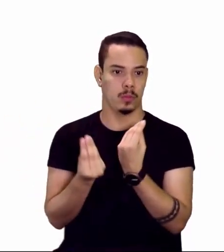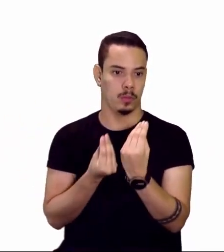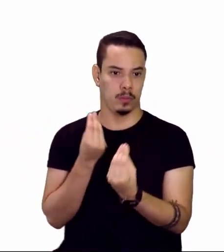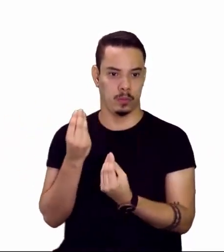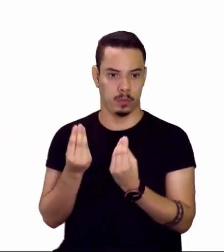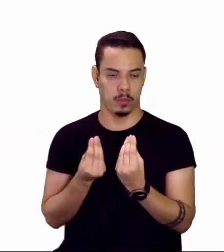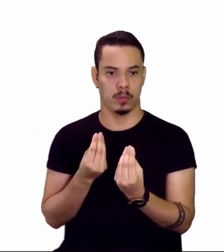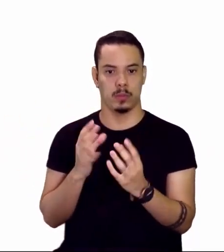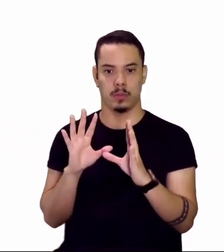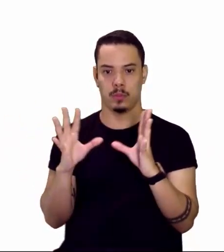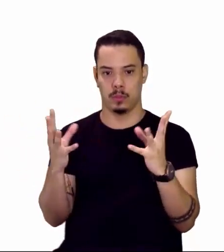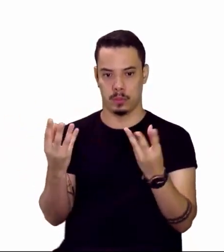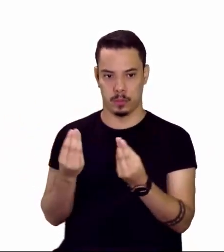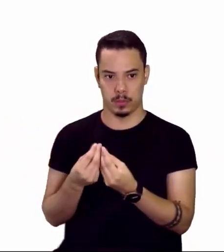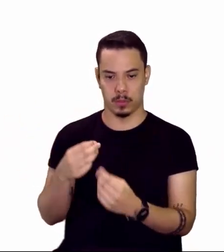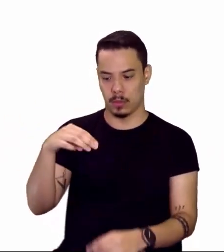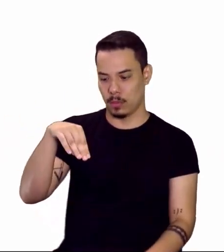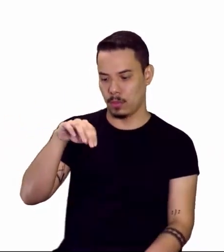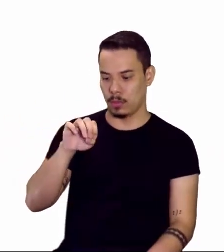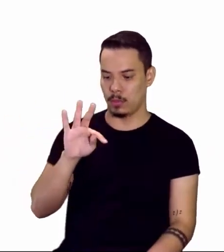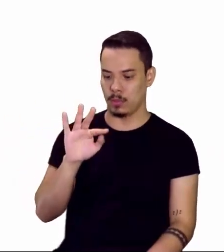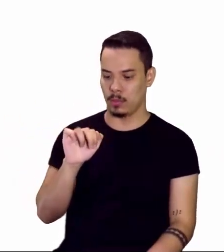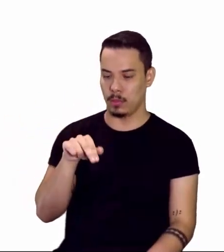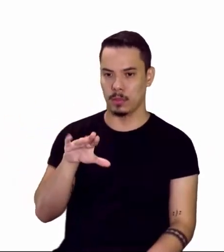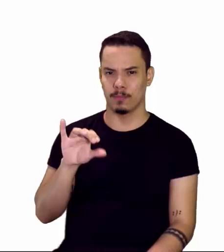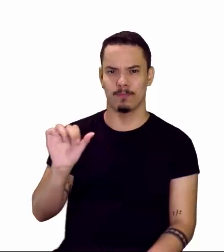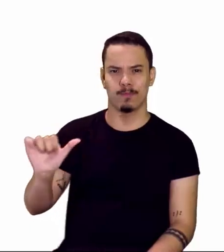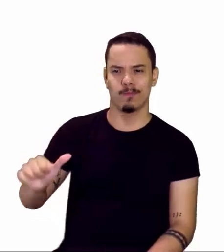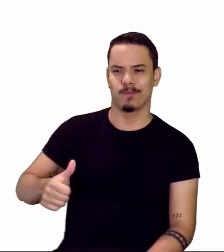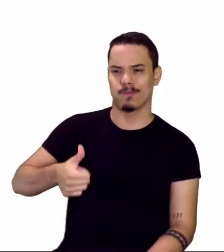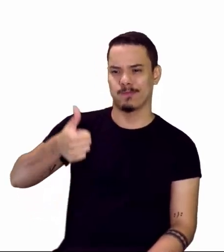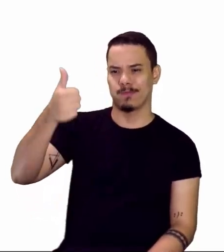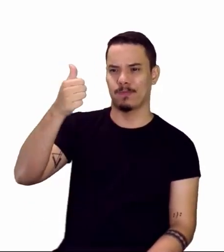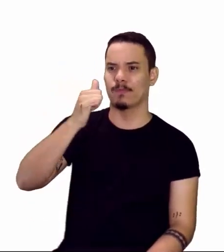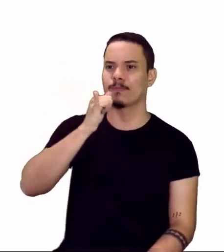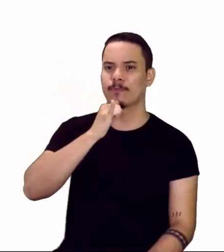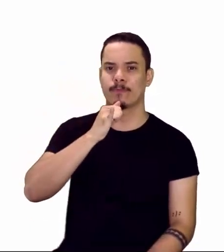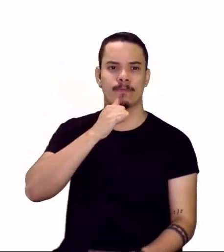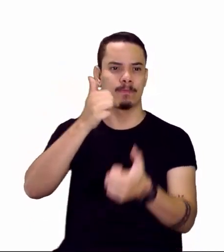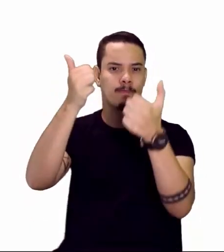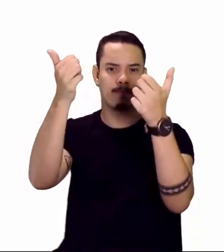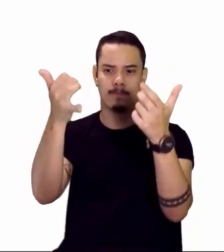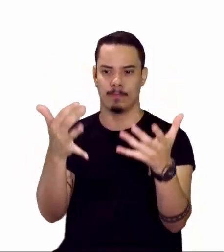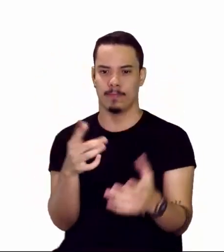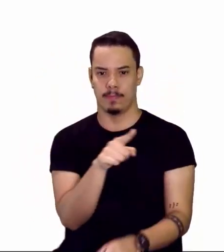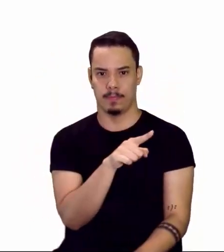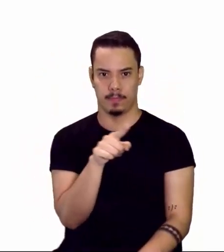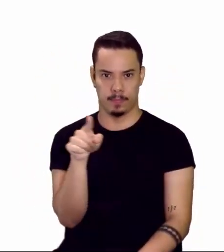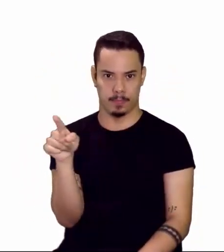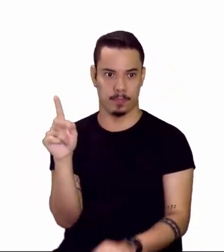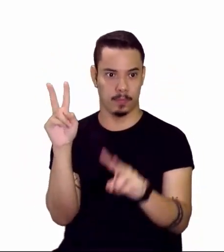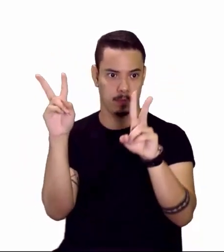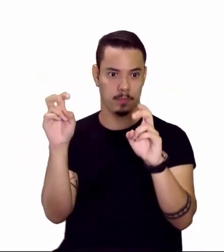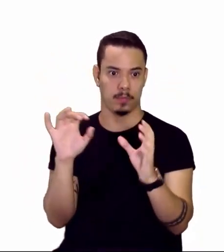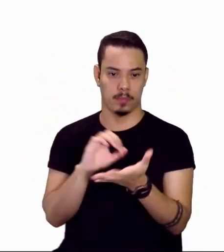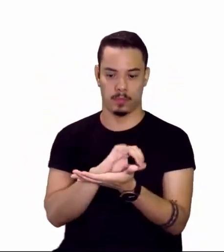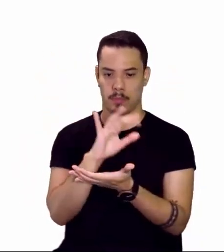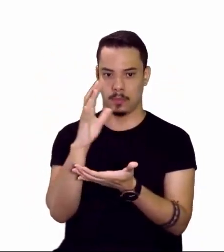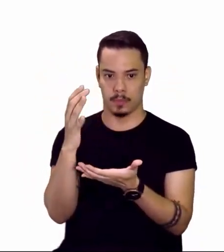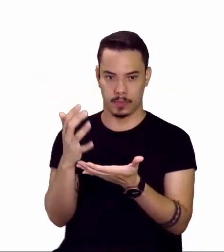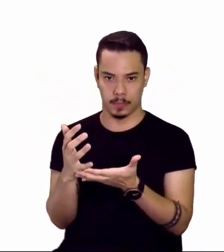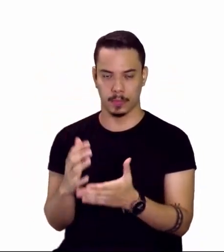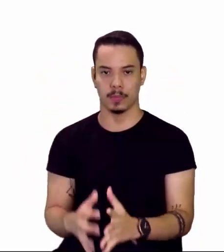a molécula do metano, um dos primeiros exemplos que nós abordamos aqui para vocês sobre a geometria